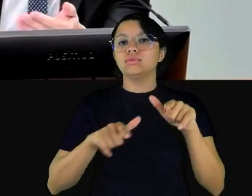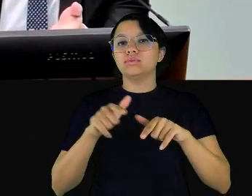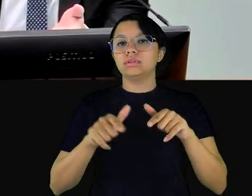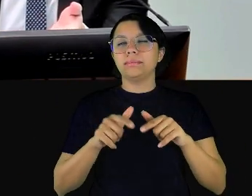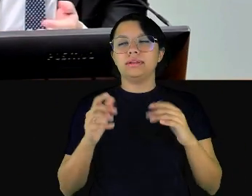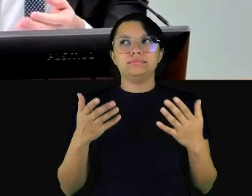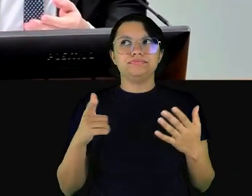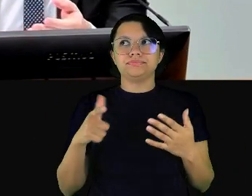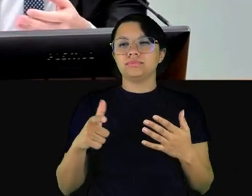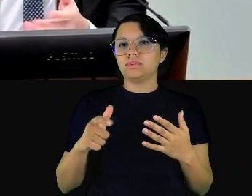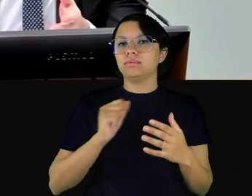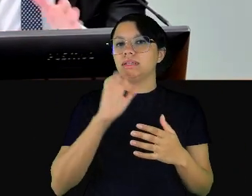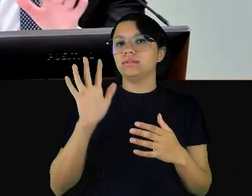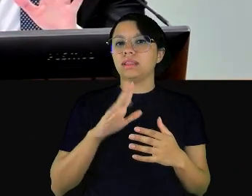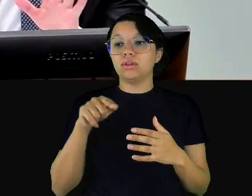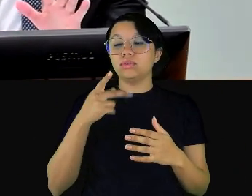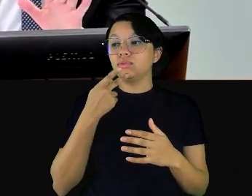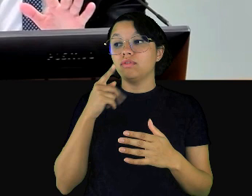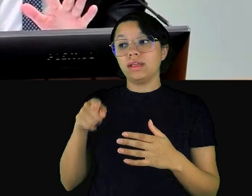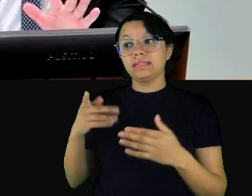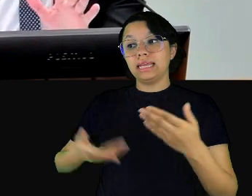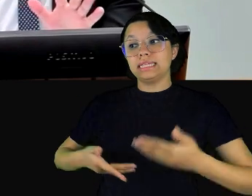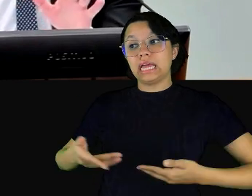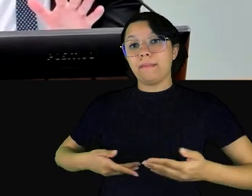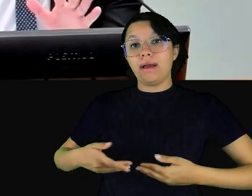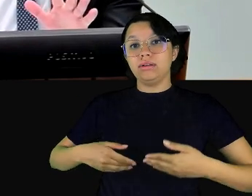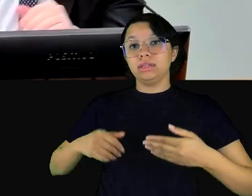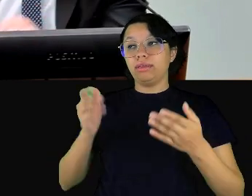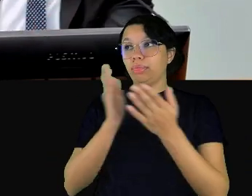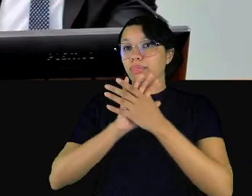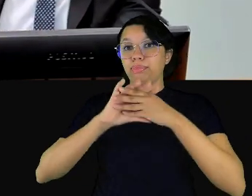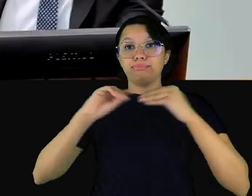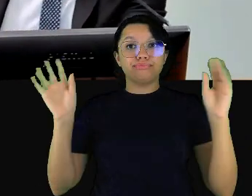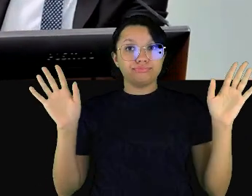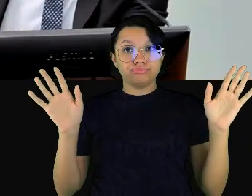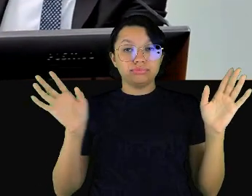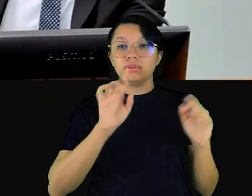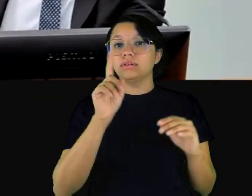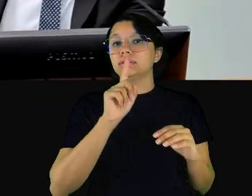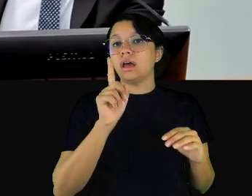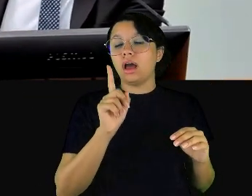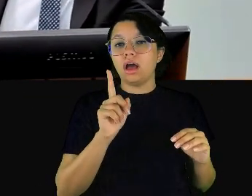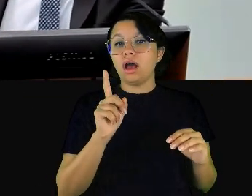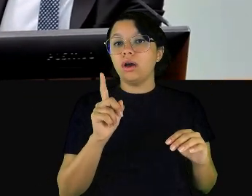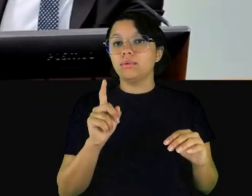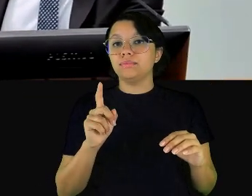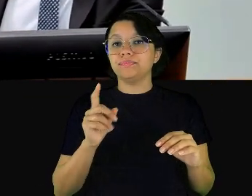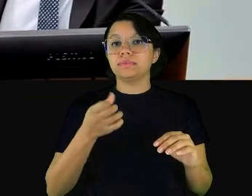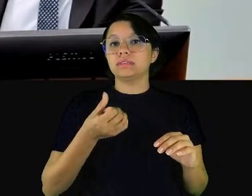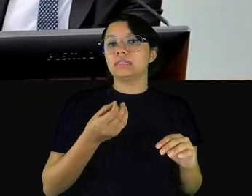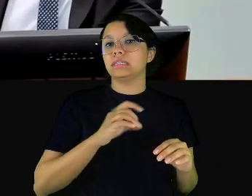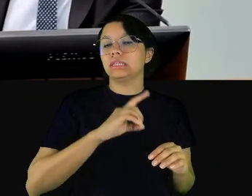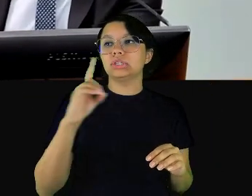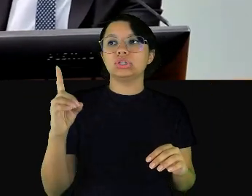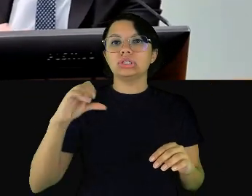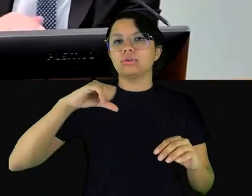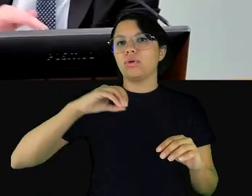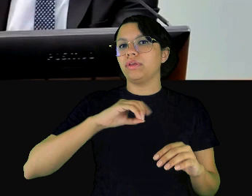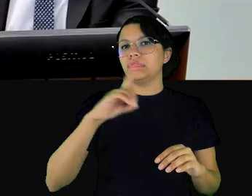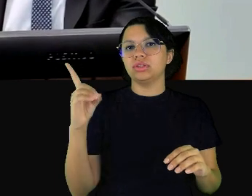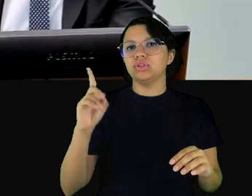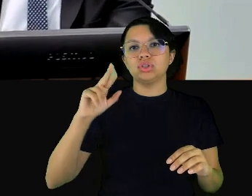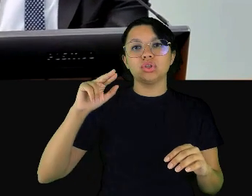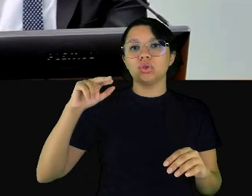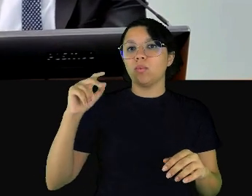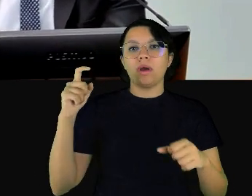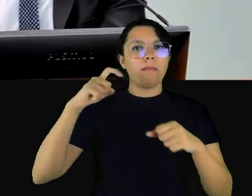havendo, logicamente, nós não estamos falando daquele empregado que desapareceu, que também acontece, né? Ele tirou lá 60 dias, 90 dias e nunca